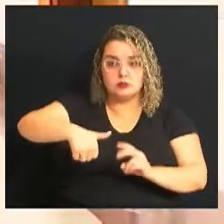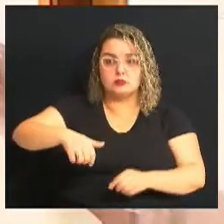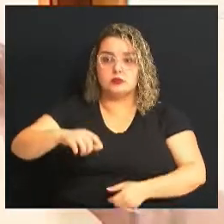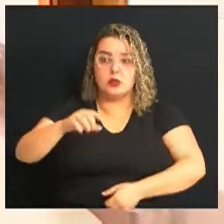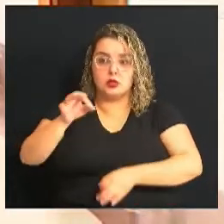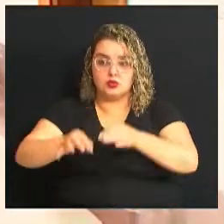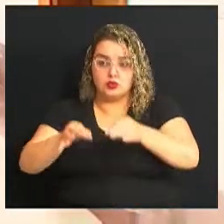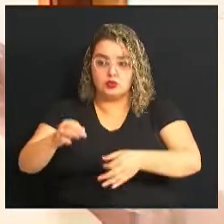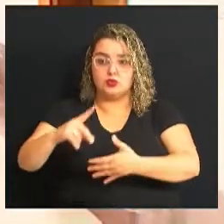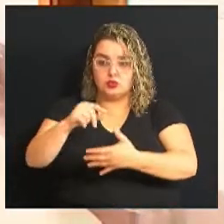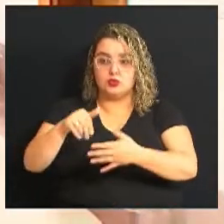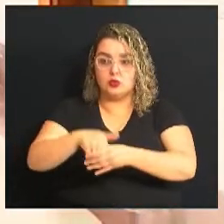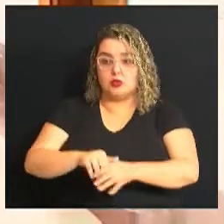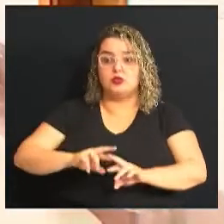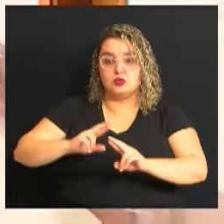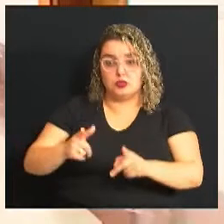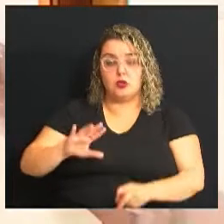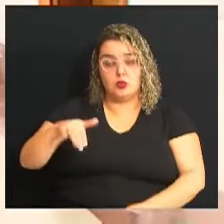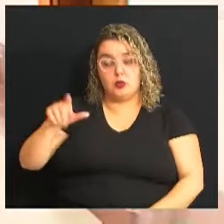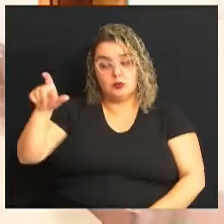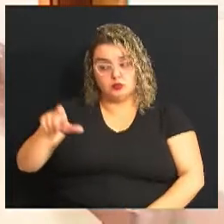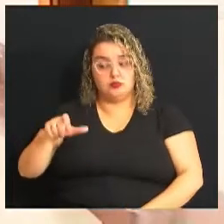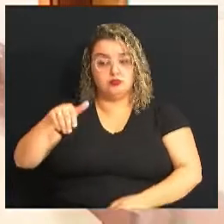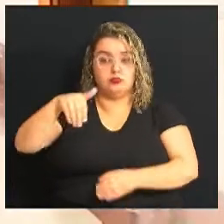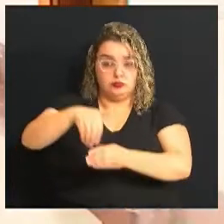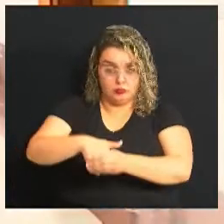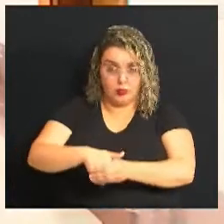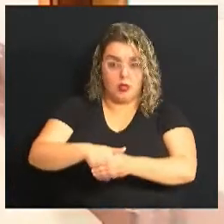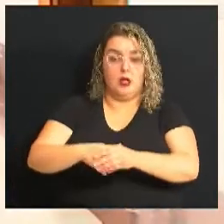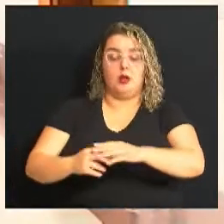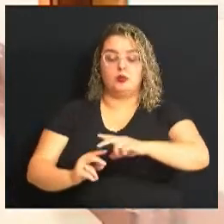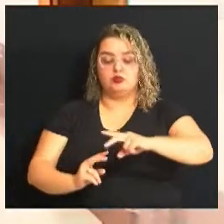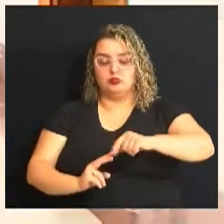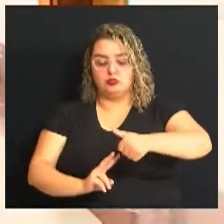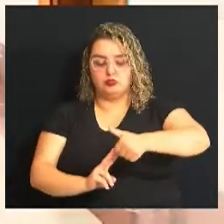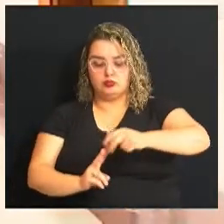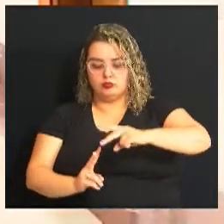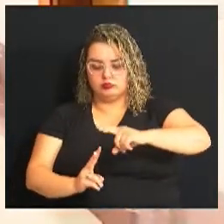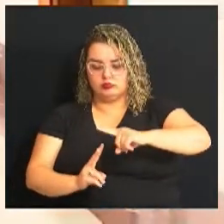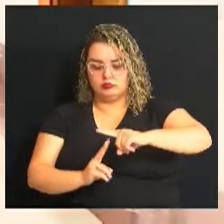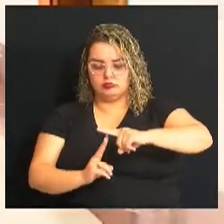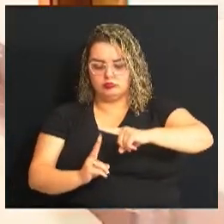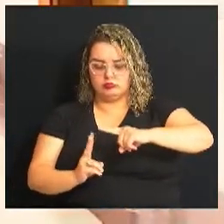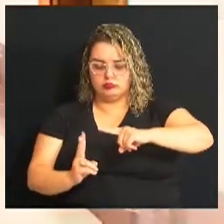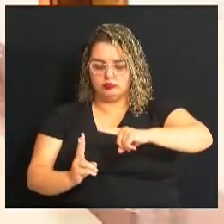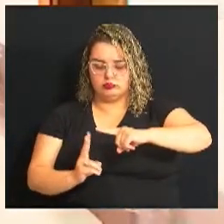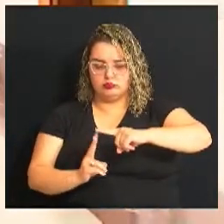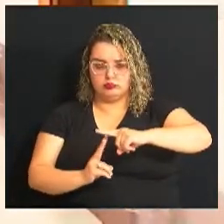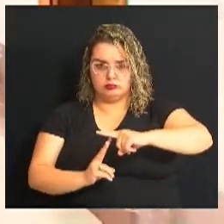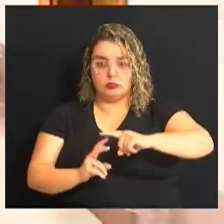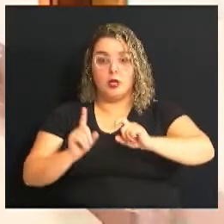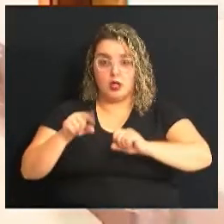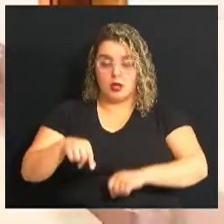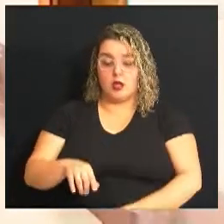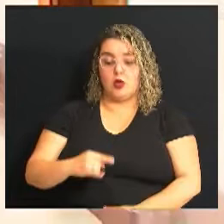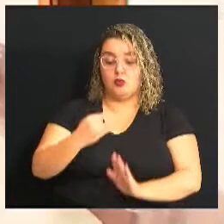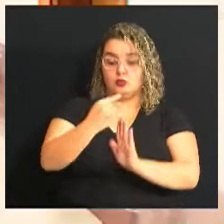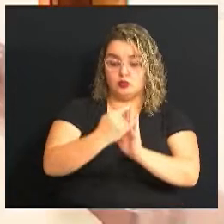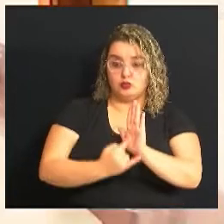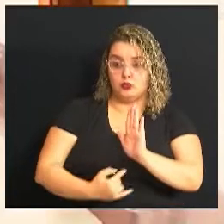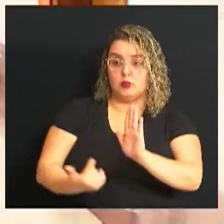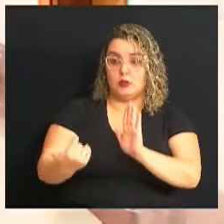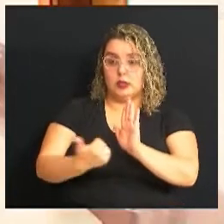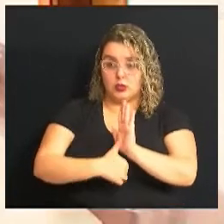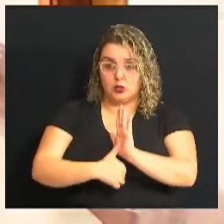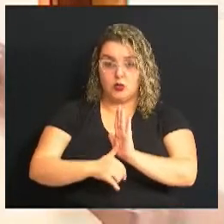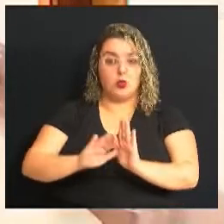que quando o eleitor ele tem a biometria cadastrada na Justiça Eleitoral, o e-título vale como documento de identidade.